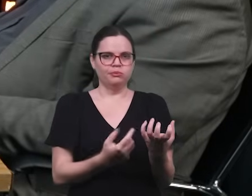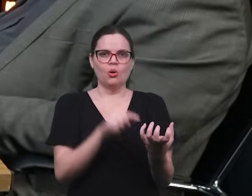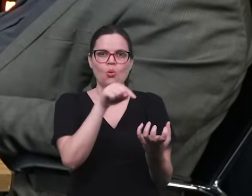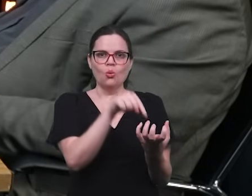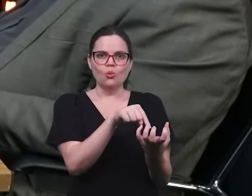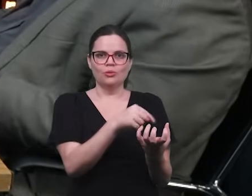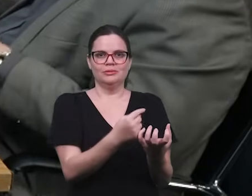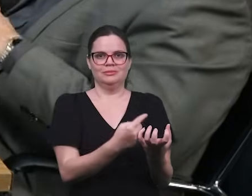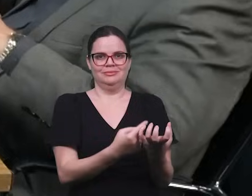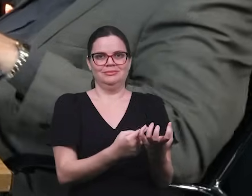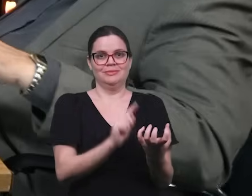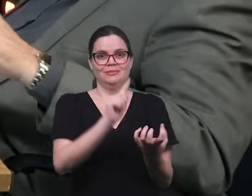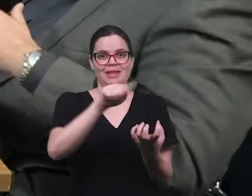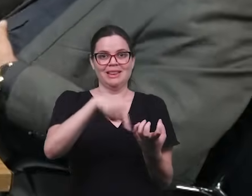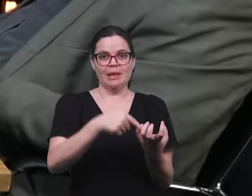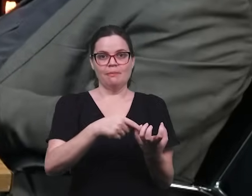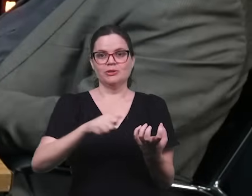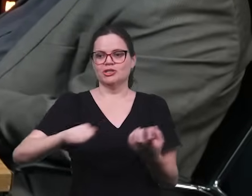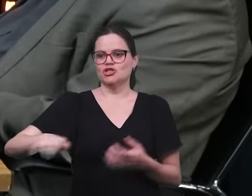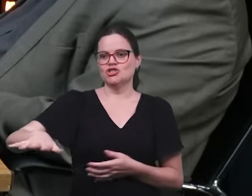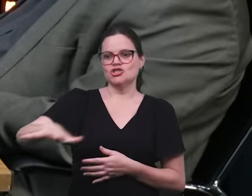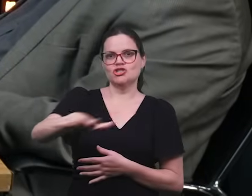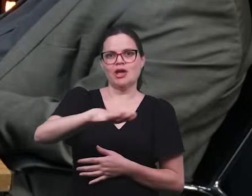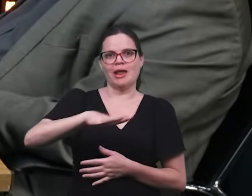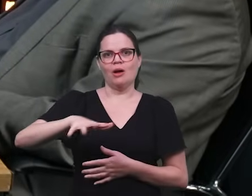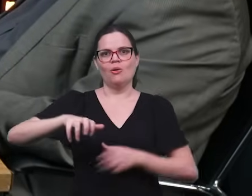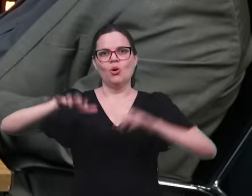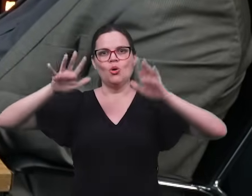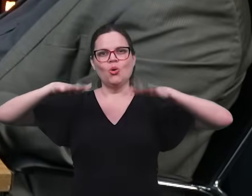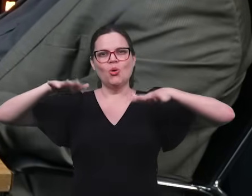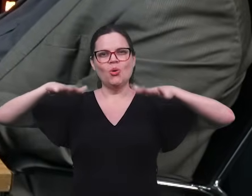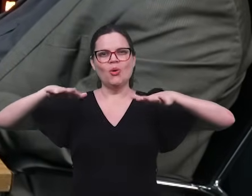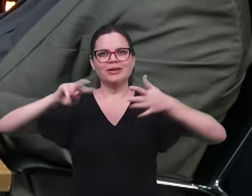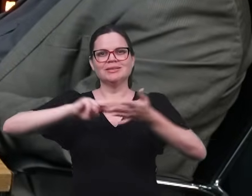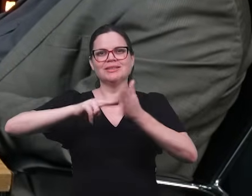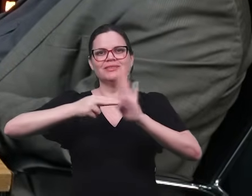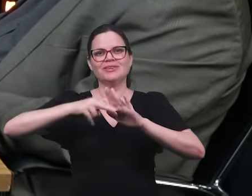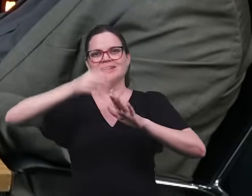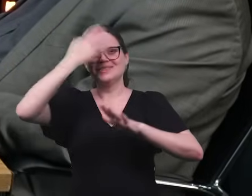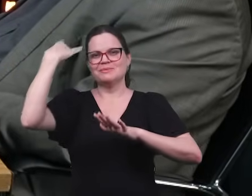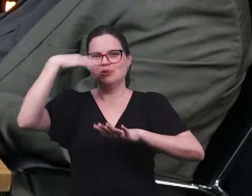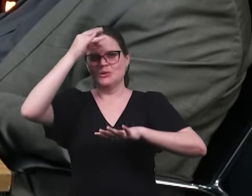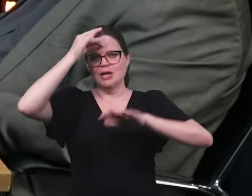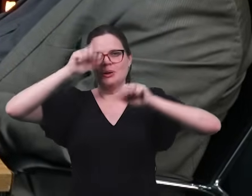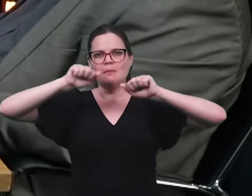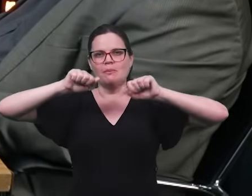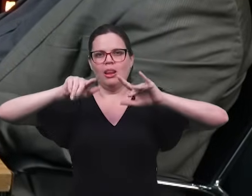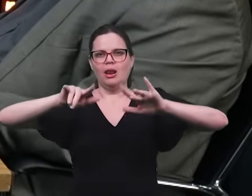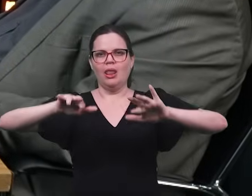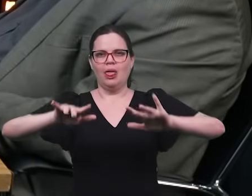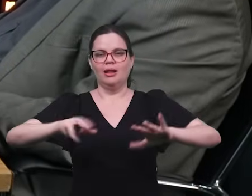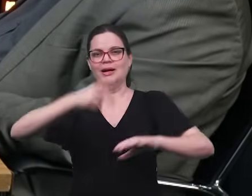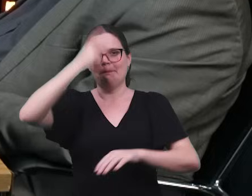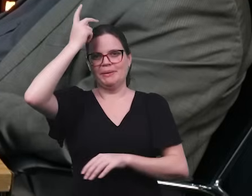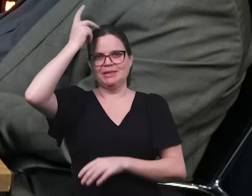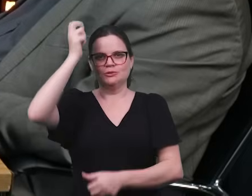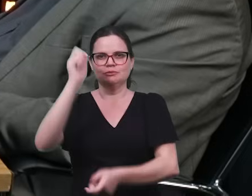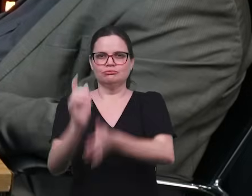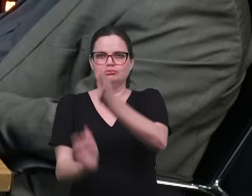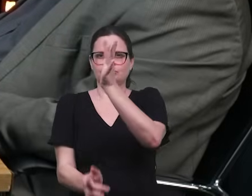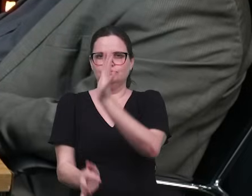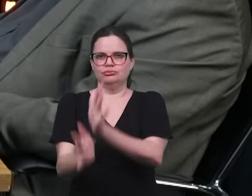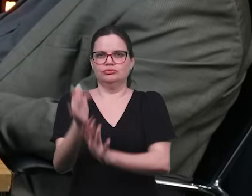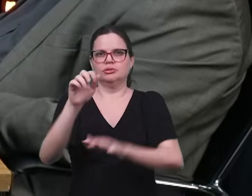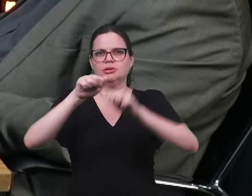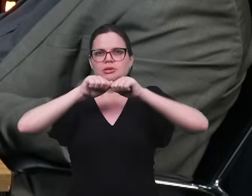contrário. Na dispensação do Espírito Santo, quando o Senhor veio no Pentecoste, aí foi a segunda fase do sinal. Aí veio a